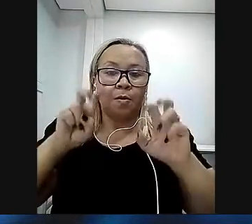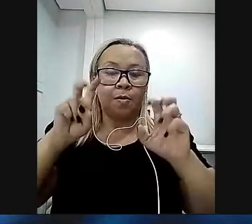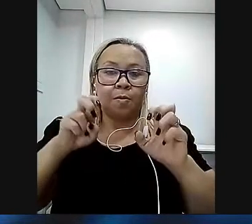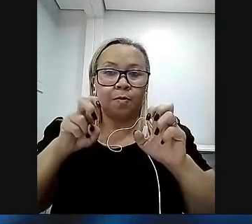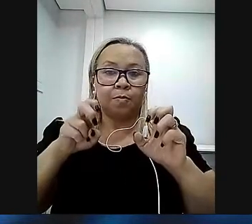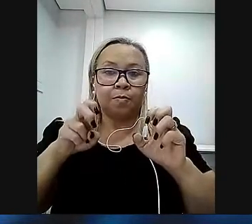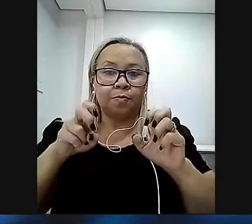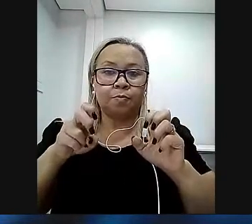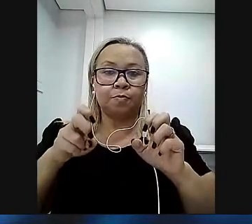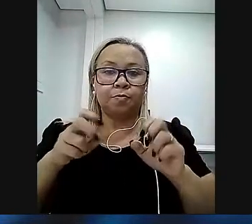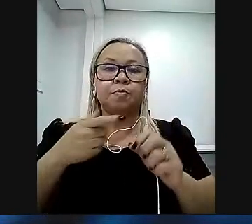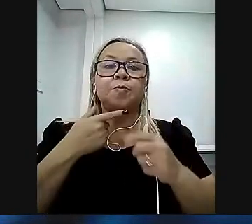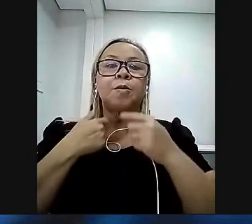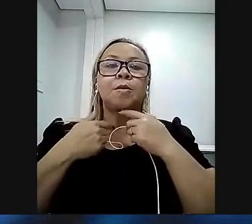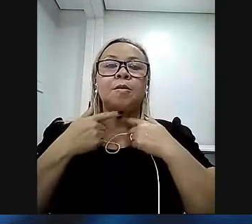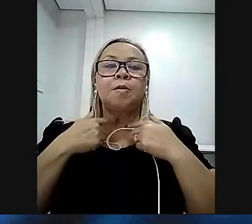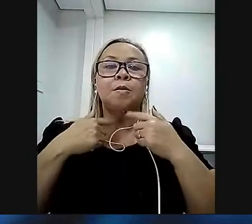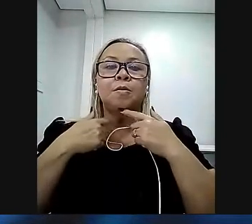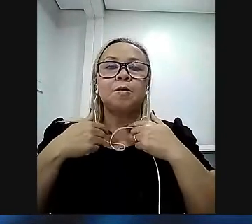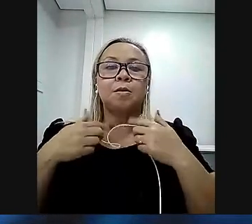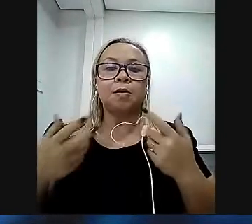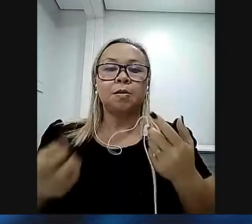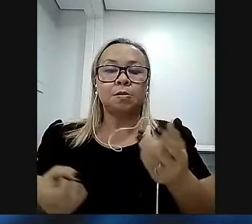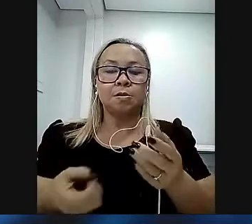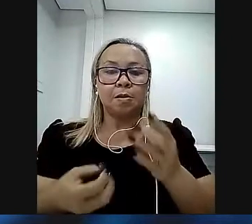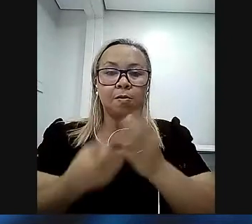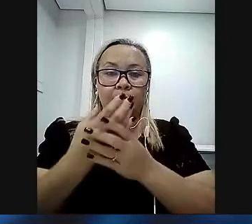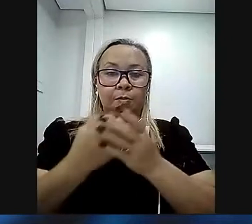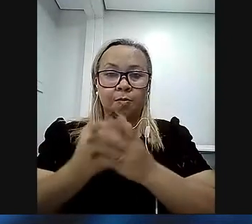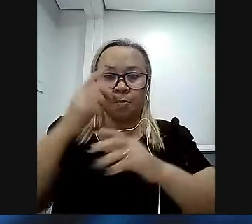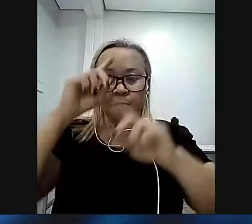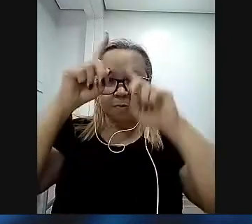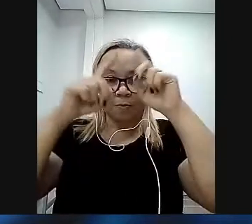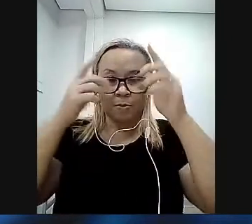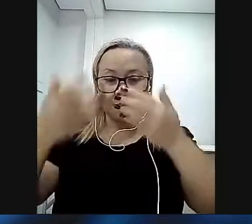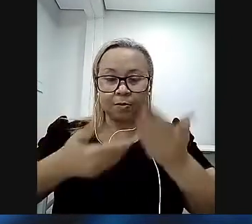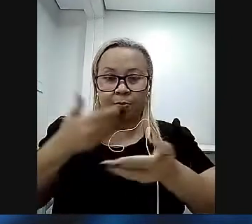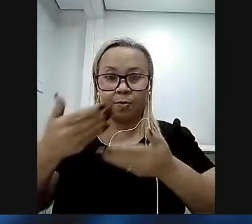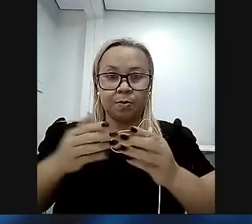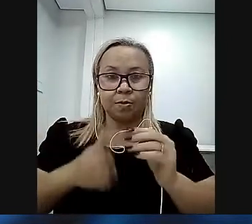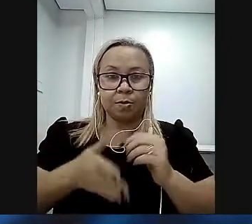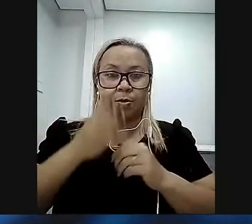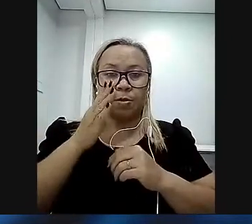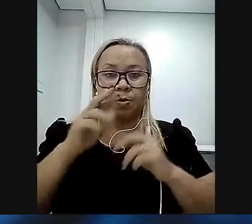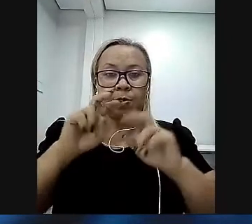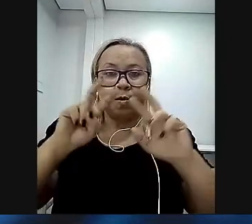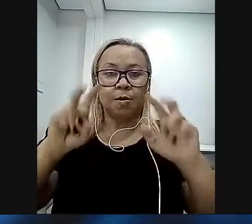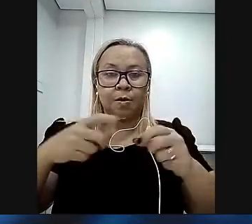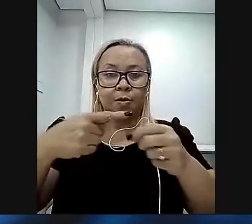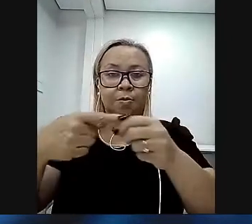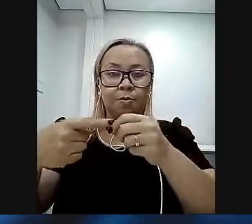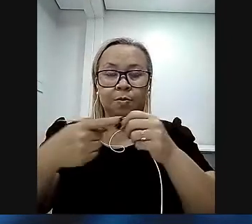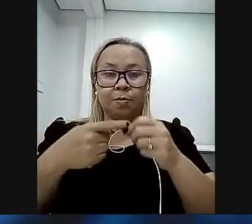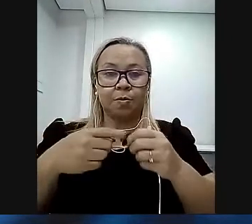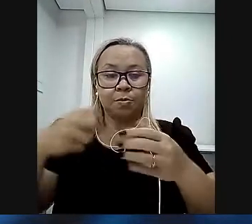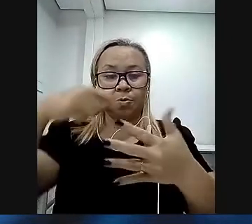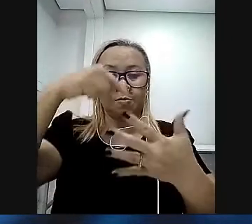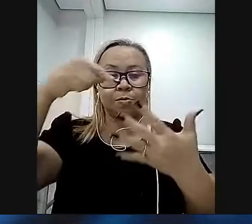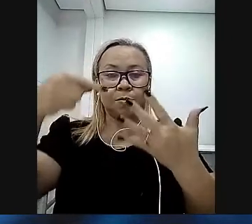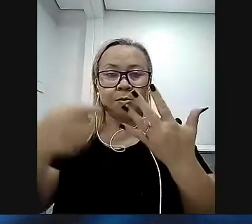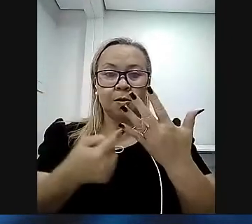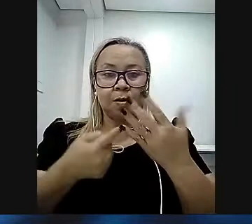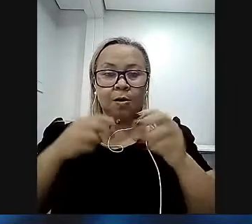Intervenção Ter Invenção: A Arte de Inventar e Intervir Diretamente sobre o Urbano, suas categorias e o